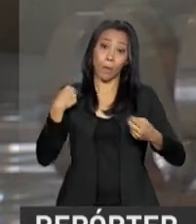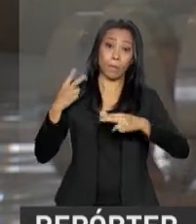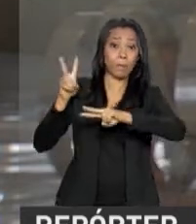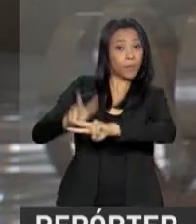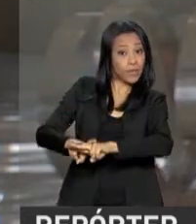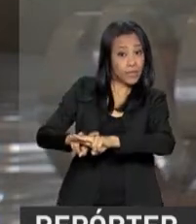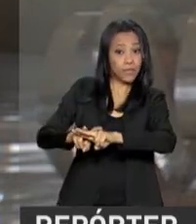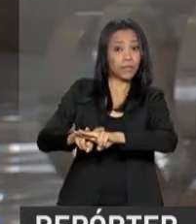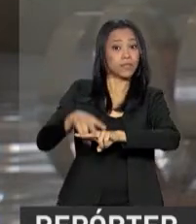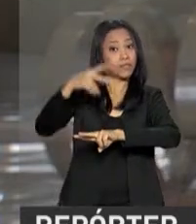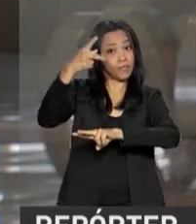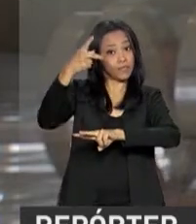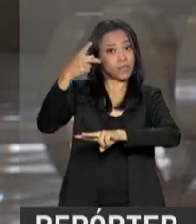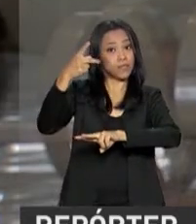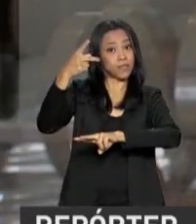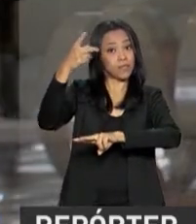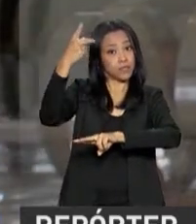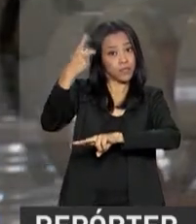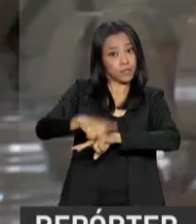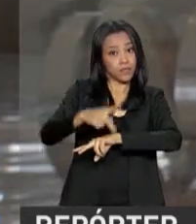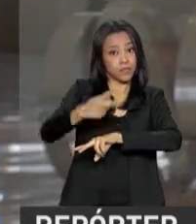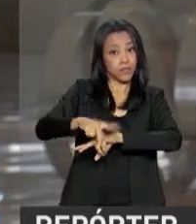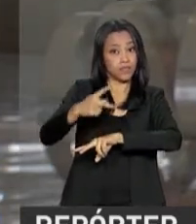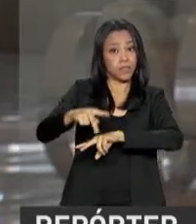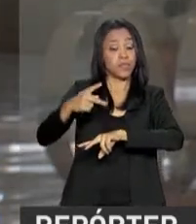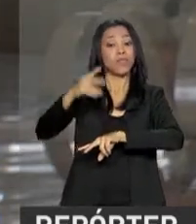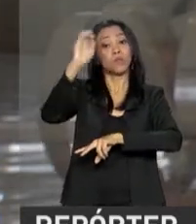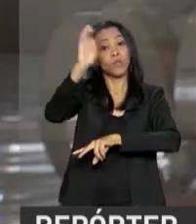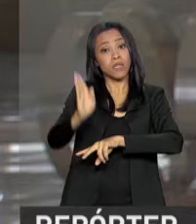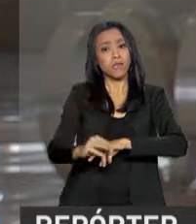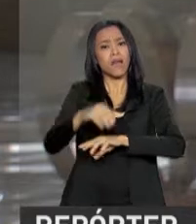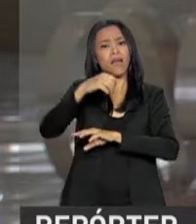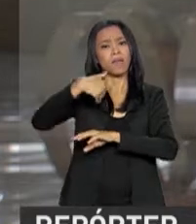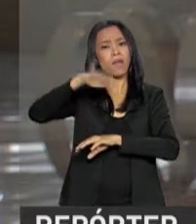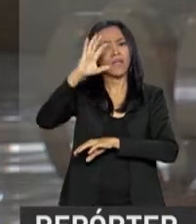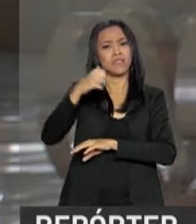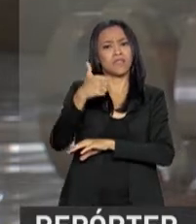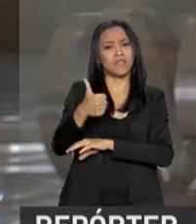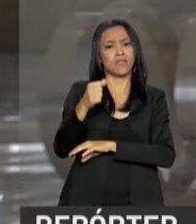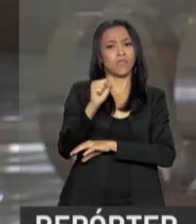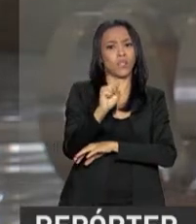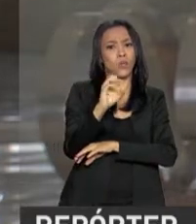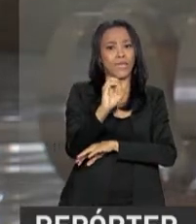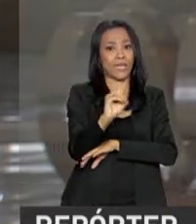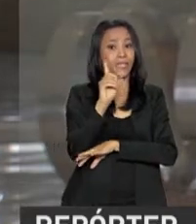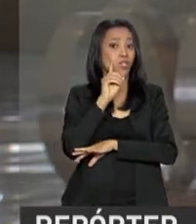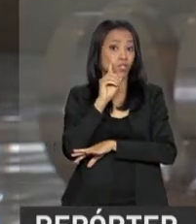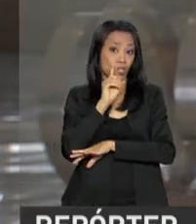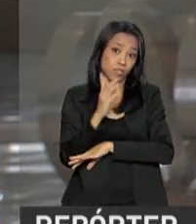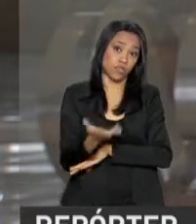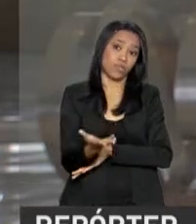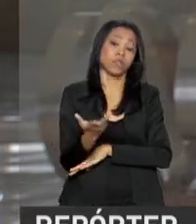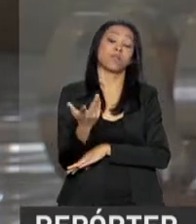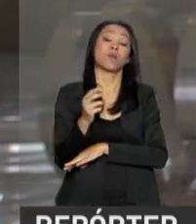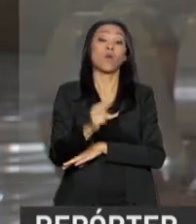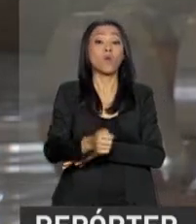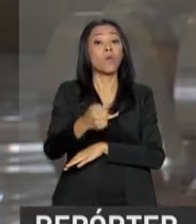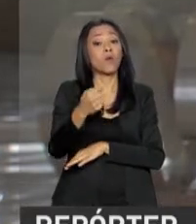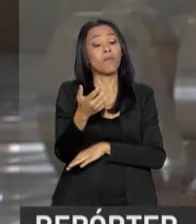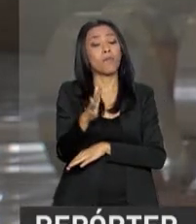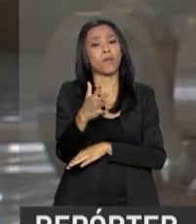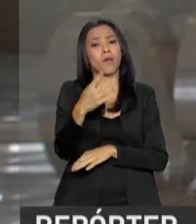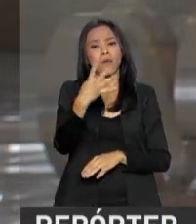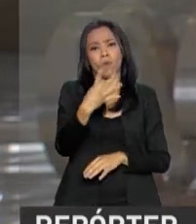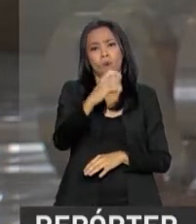no país há mais de 180 dias segundo dados do ministério da segurança pública atualmente 40%